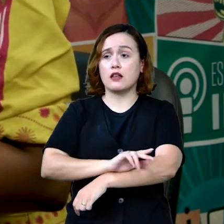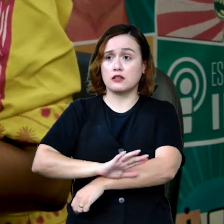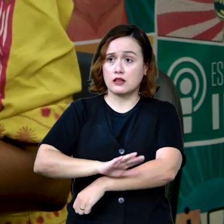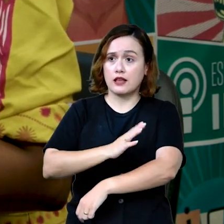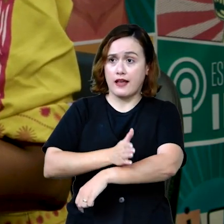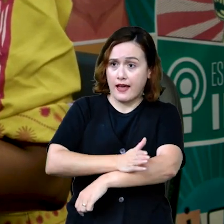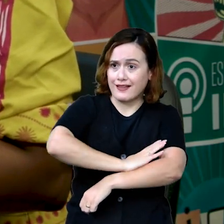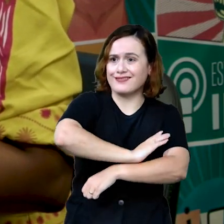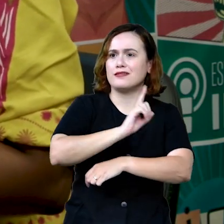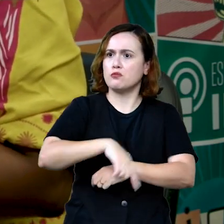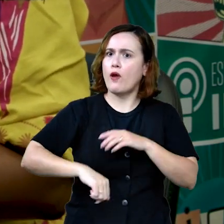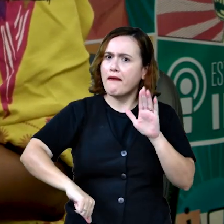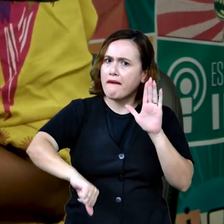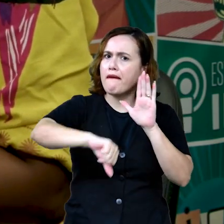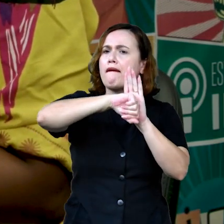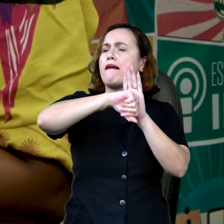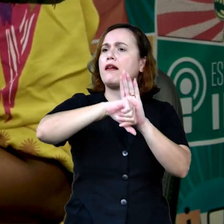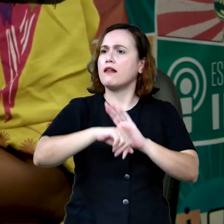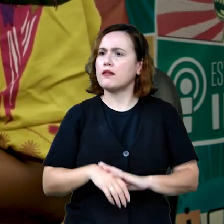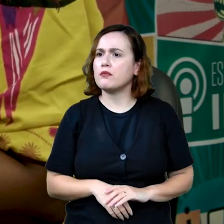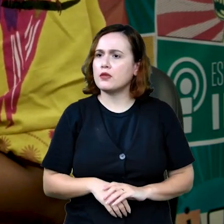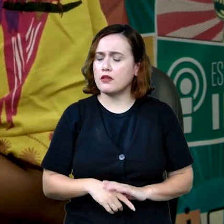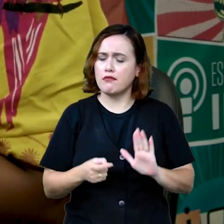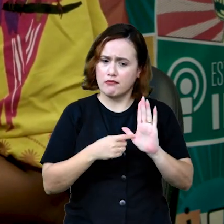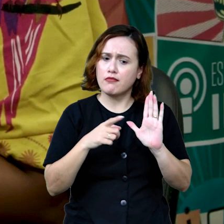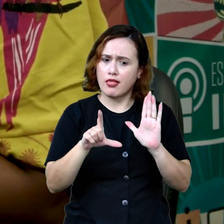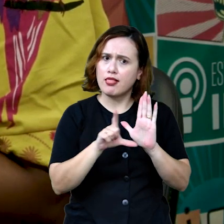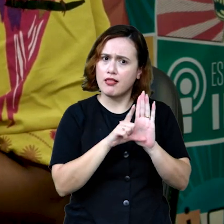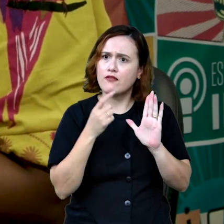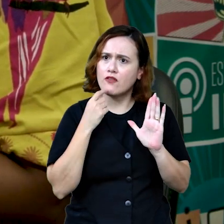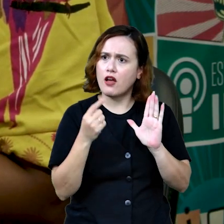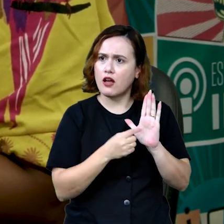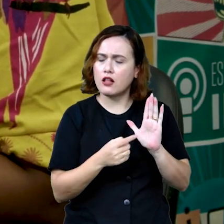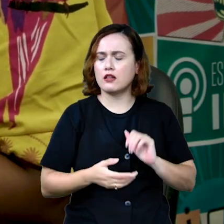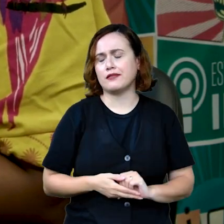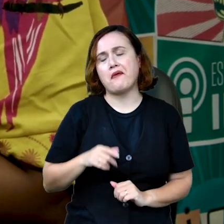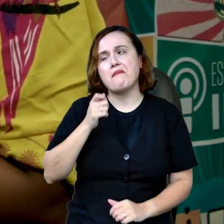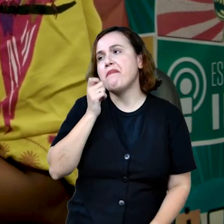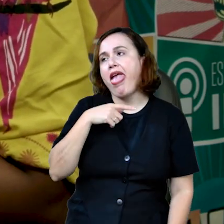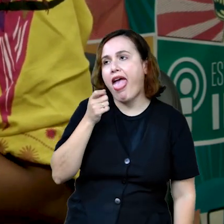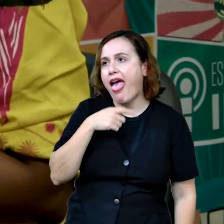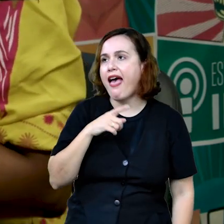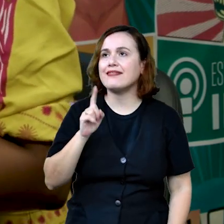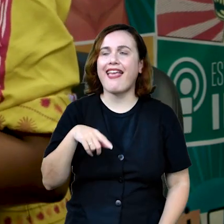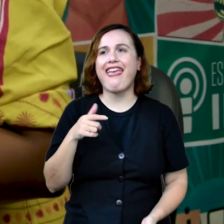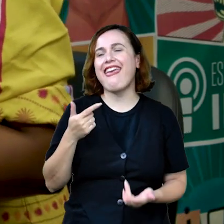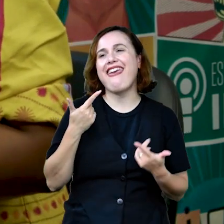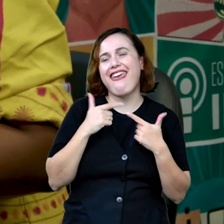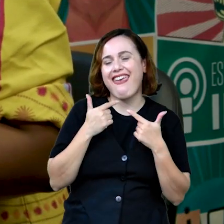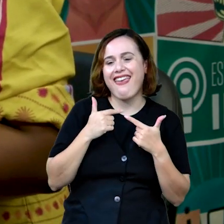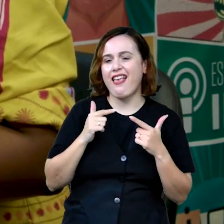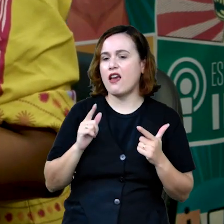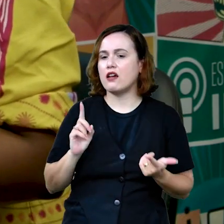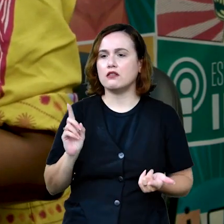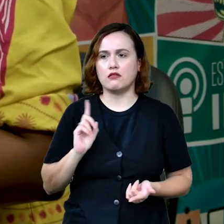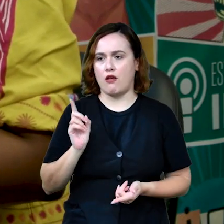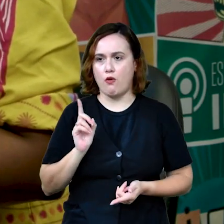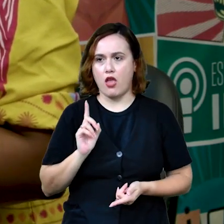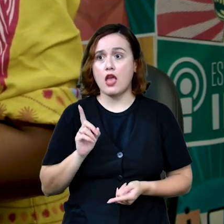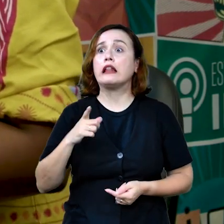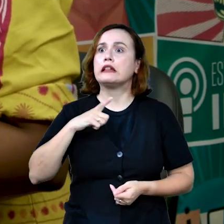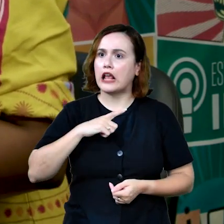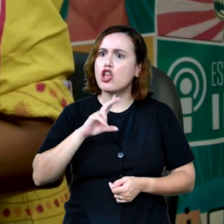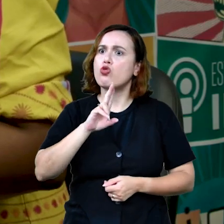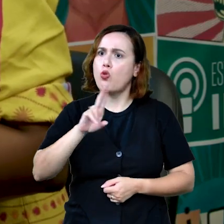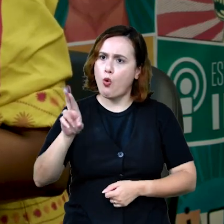isso. Está lá na Constituição. Ou seja, né, fazer uma piada, fazer algum tipo de comentário não é engraçado, não é divertido.